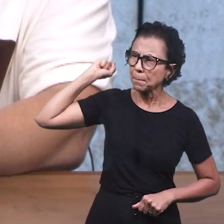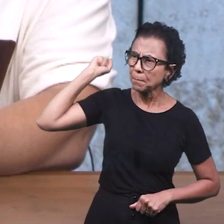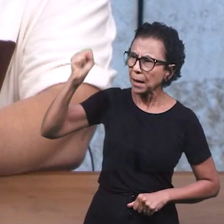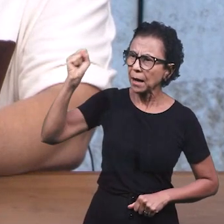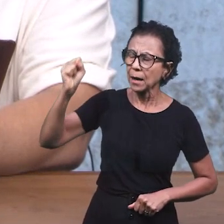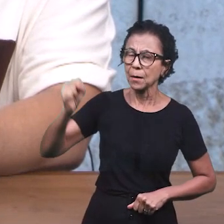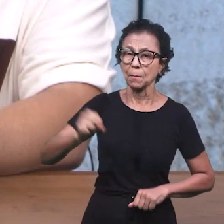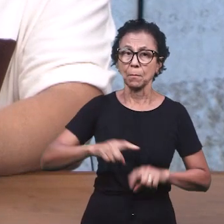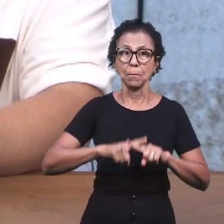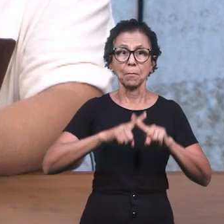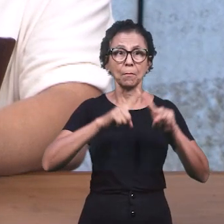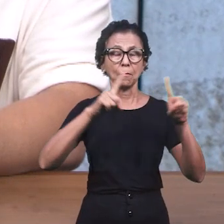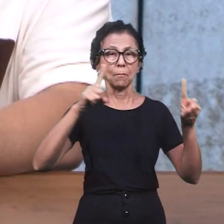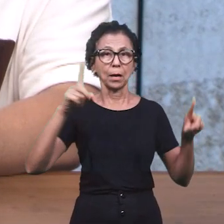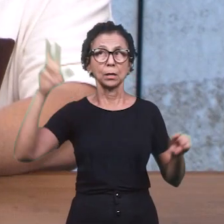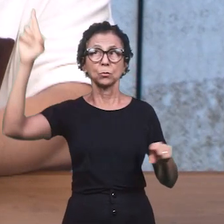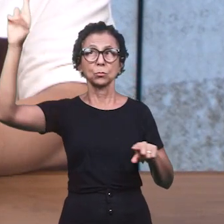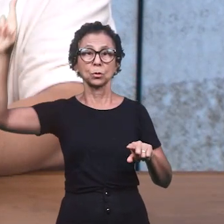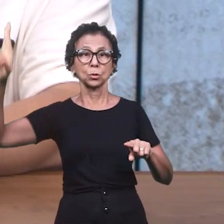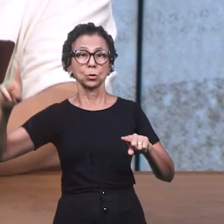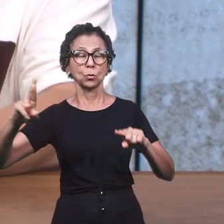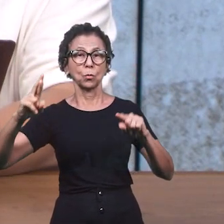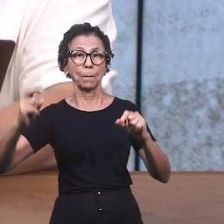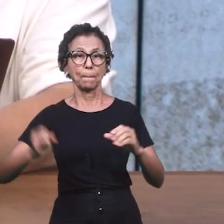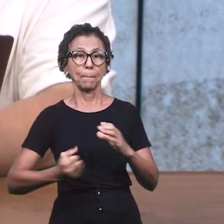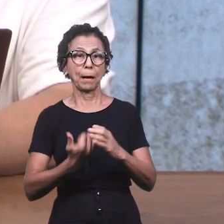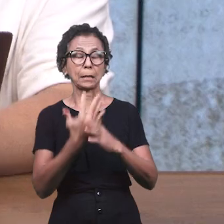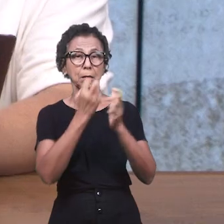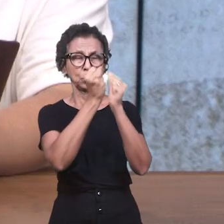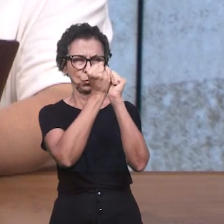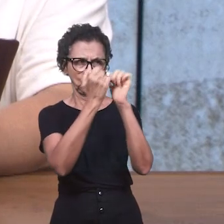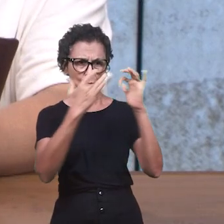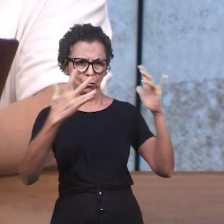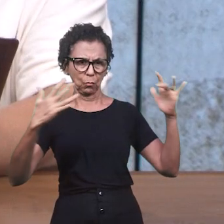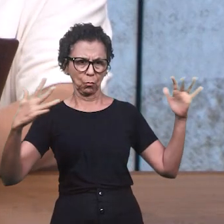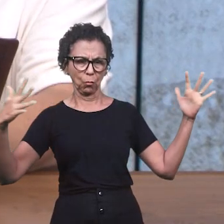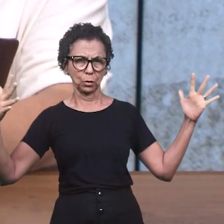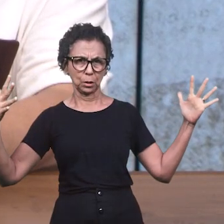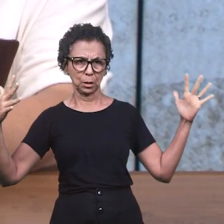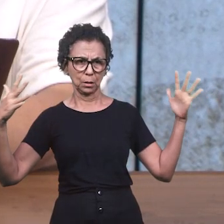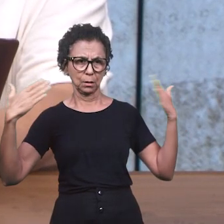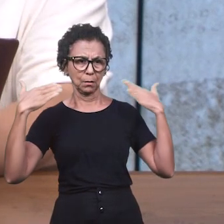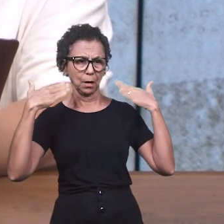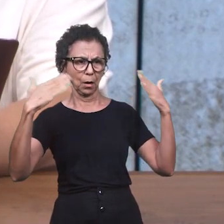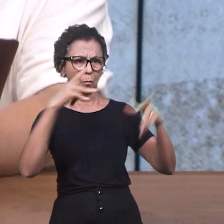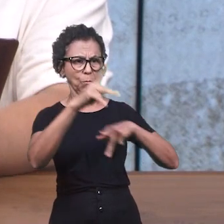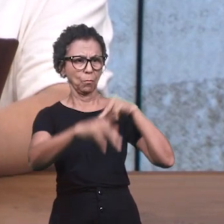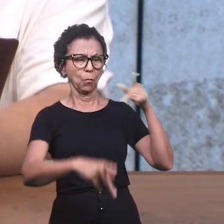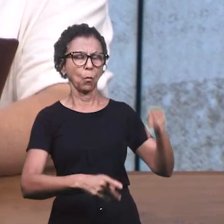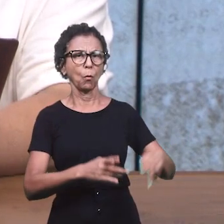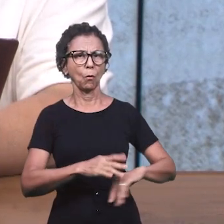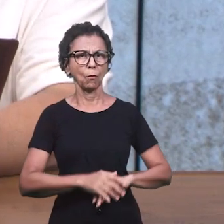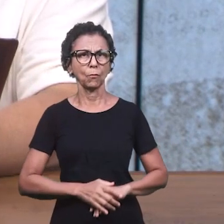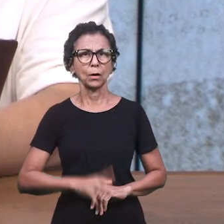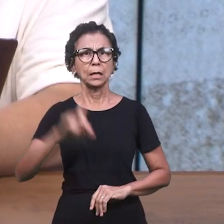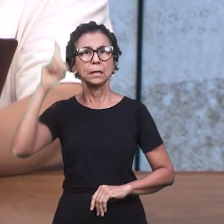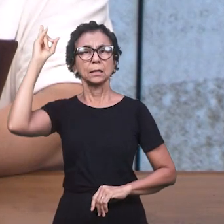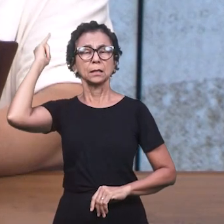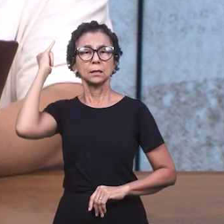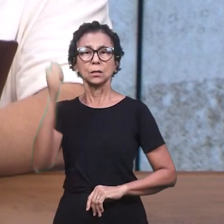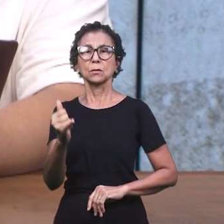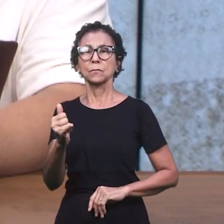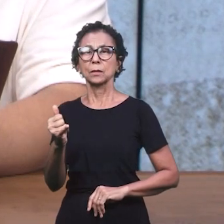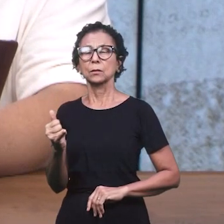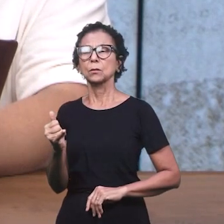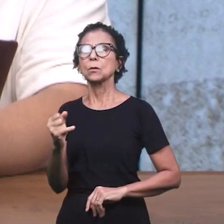a todos os filhos de Israel. E disse o Senhor a Moisés: até quando me provocará este